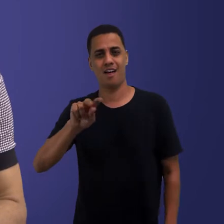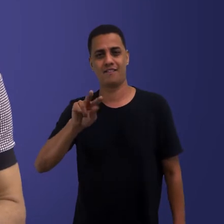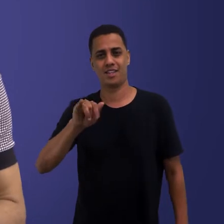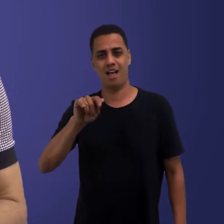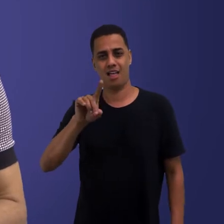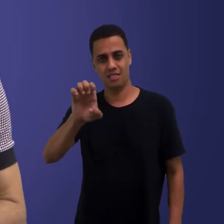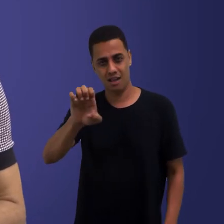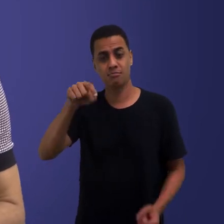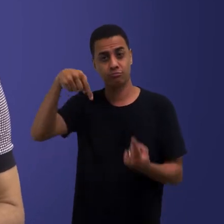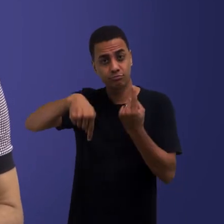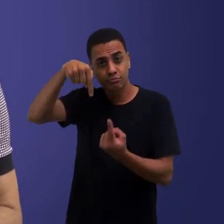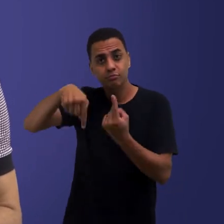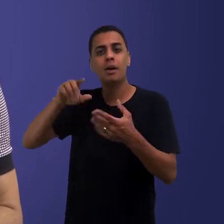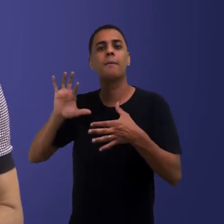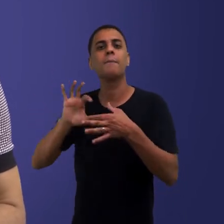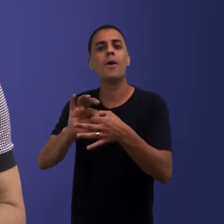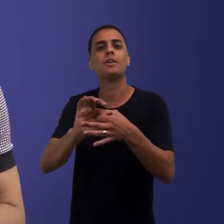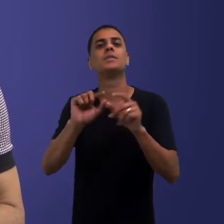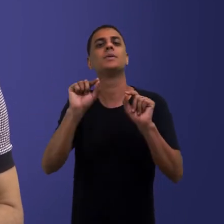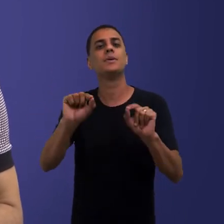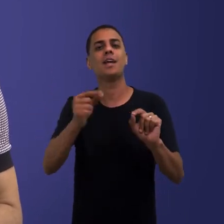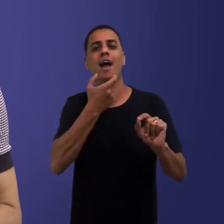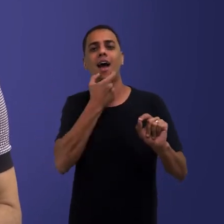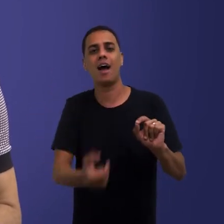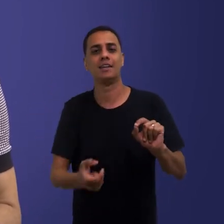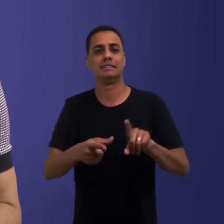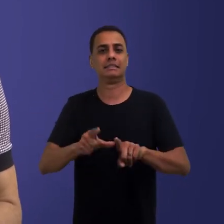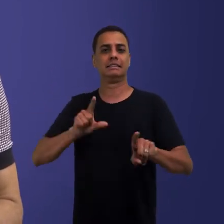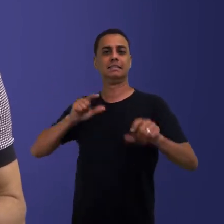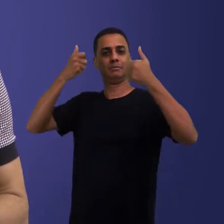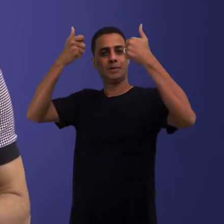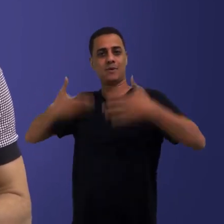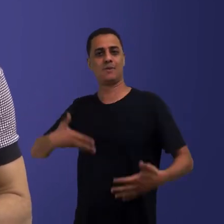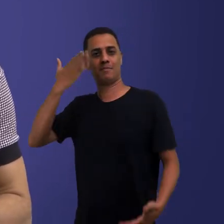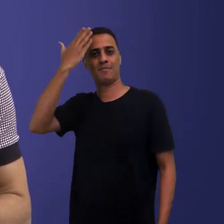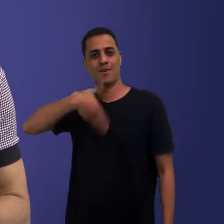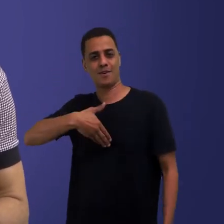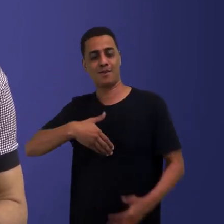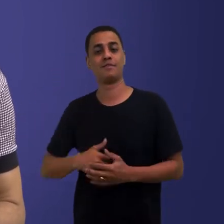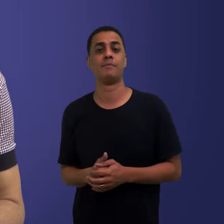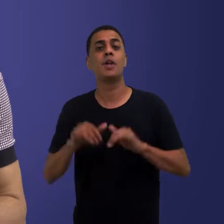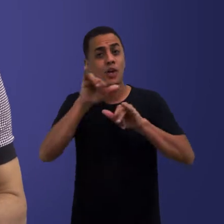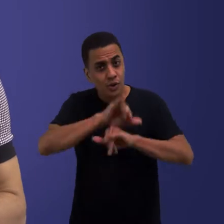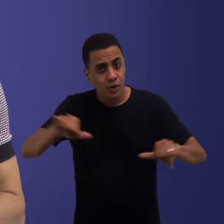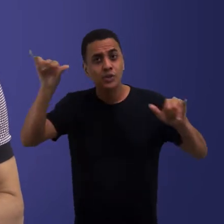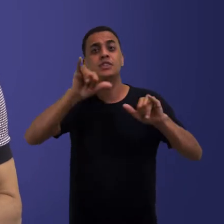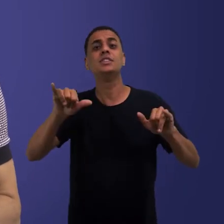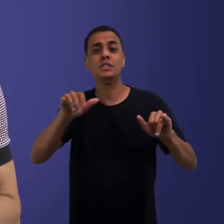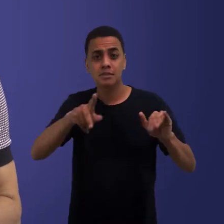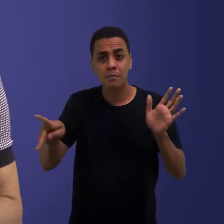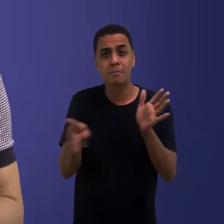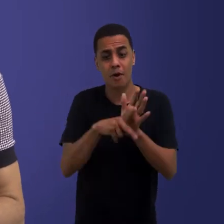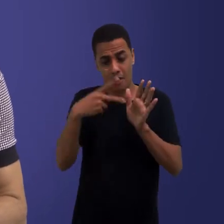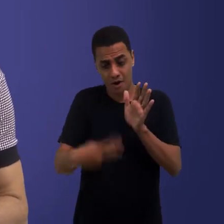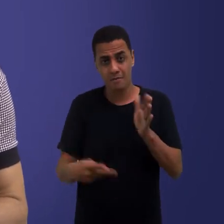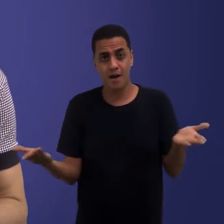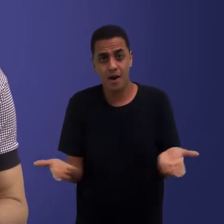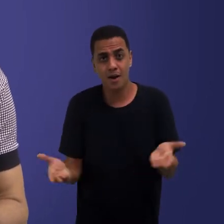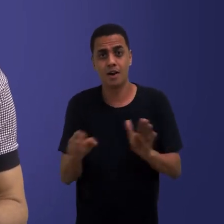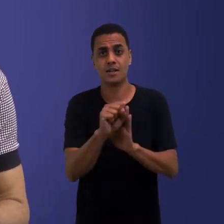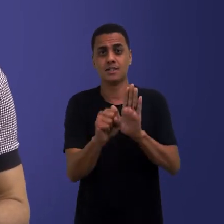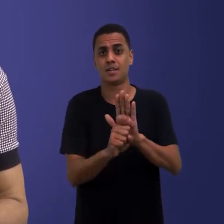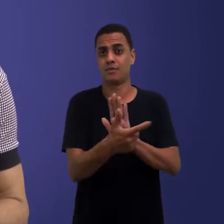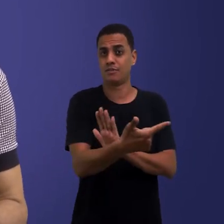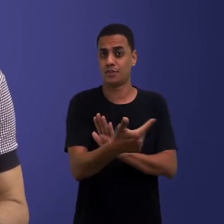gravitacionais previstas pela teoria da relatividade geral de Einstein. Uma das melhores e maiores notícias do